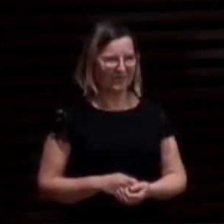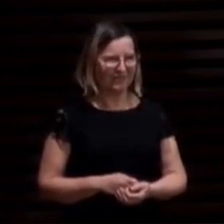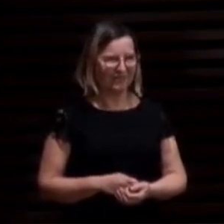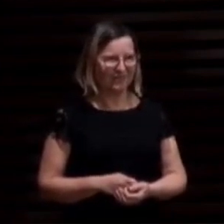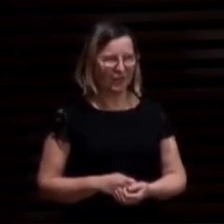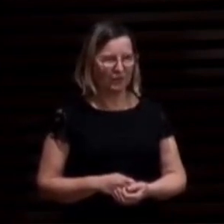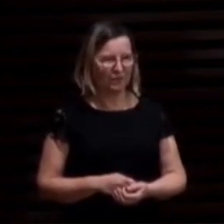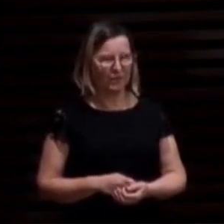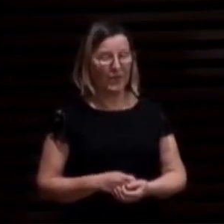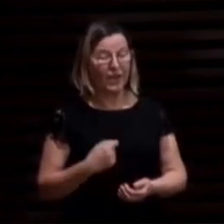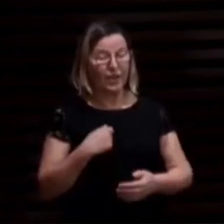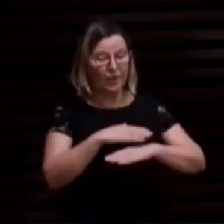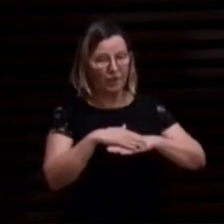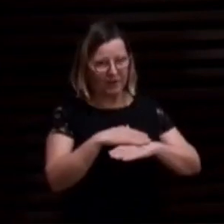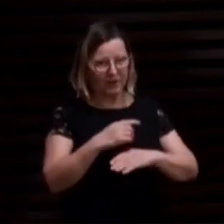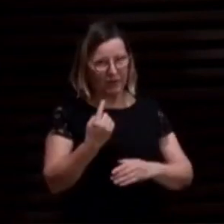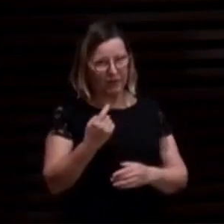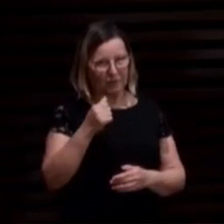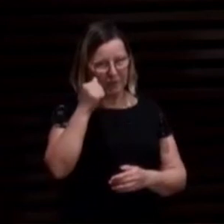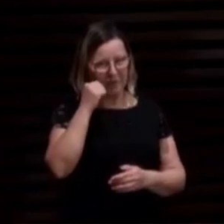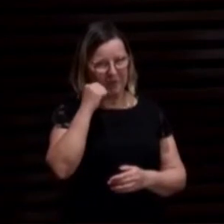Falando uma vez para uma senhora sobre pecado,